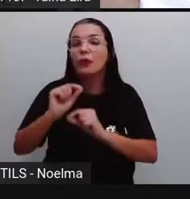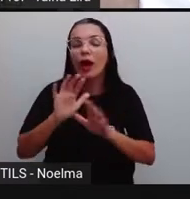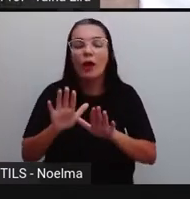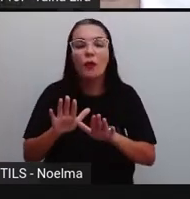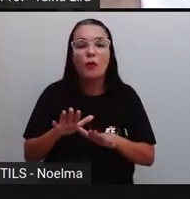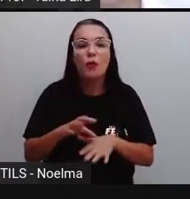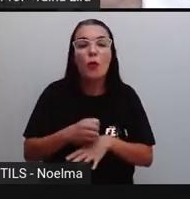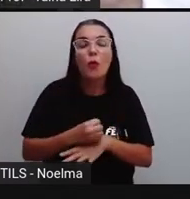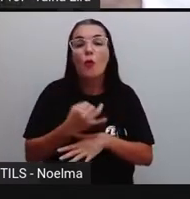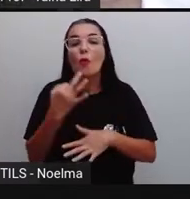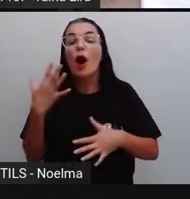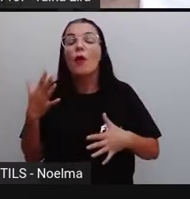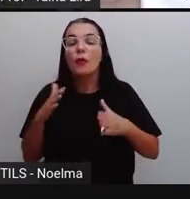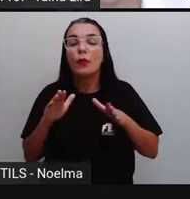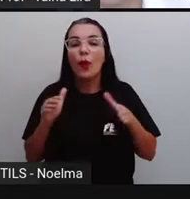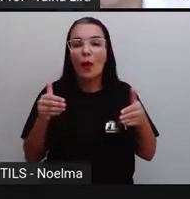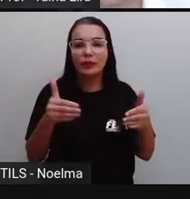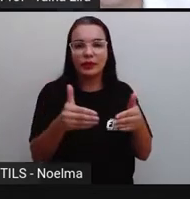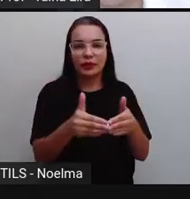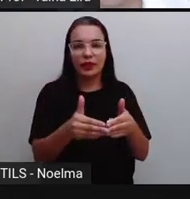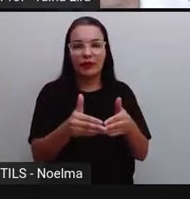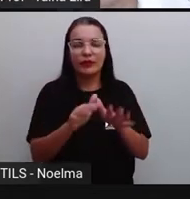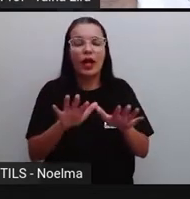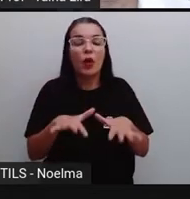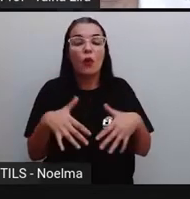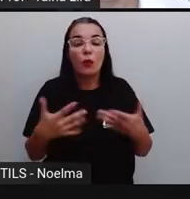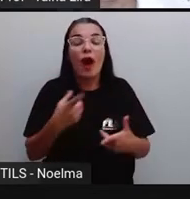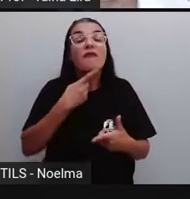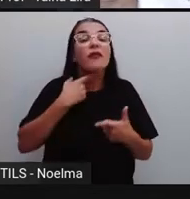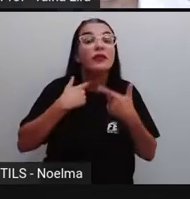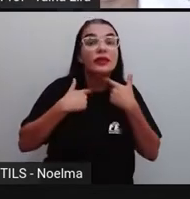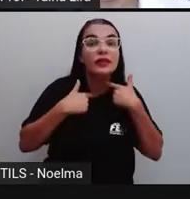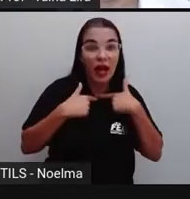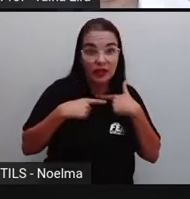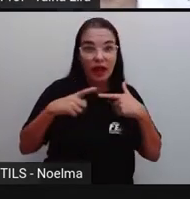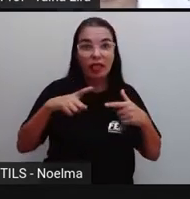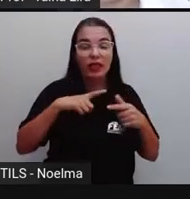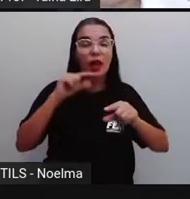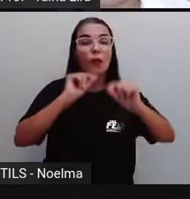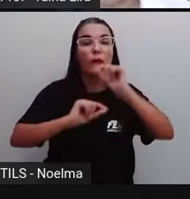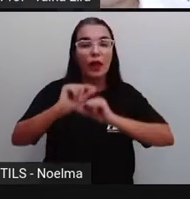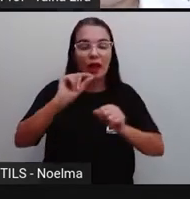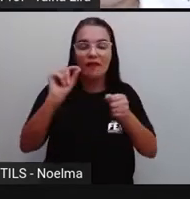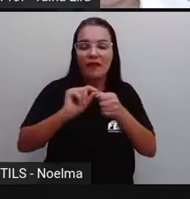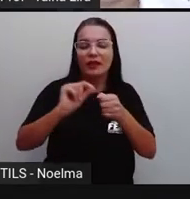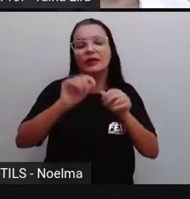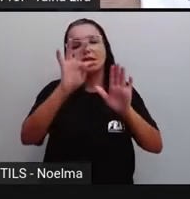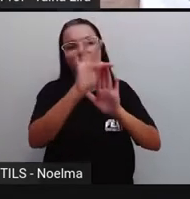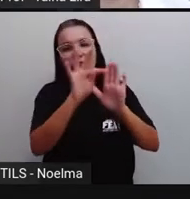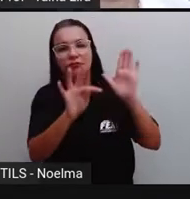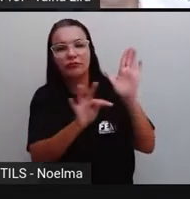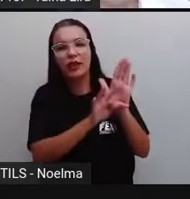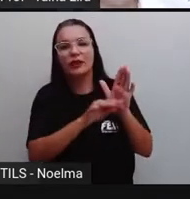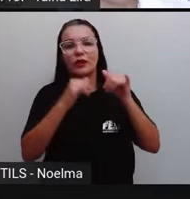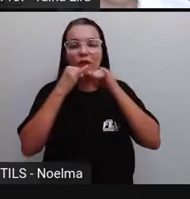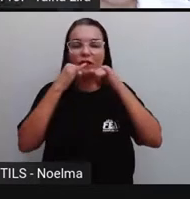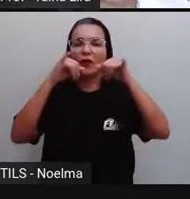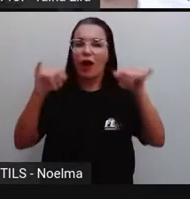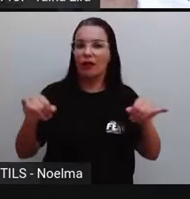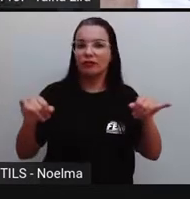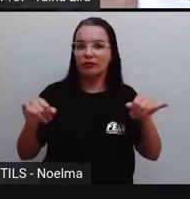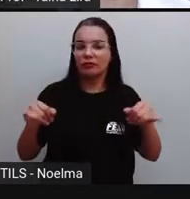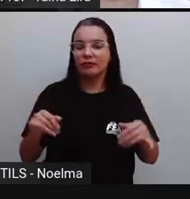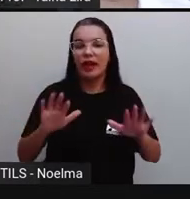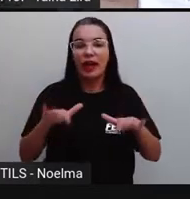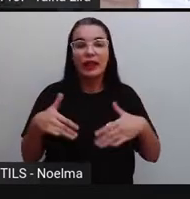é o meu objetivo, a minha intenção ao produzir esse cartaz. E também